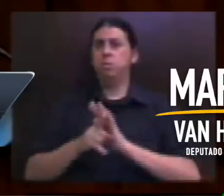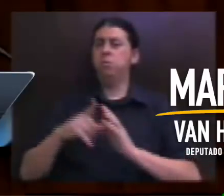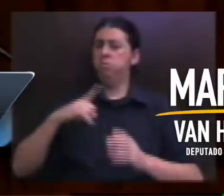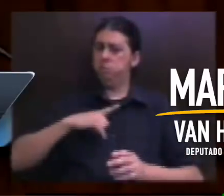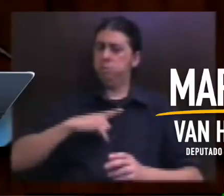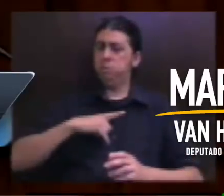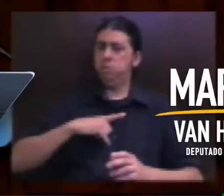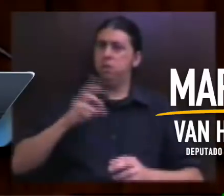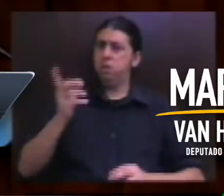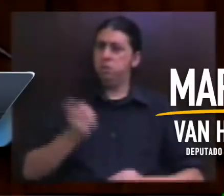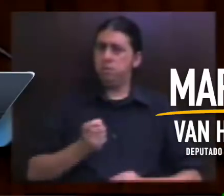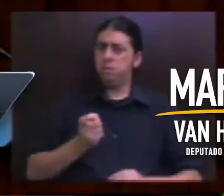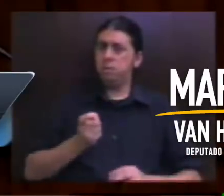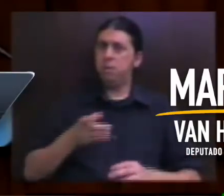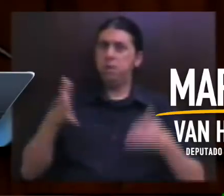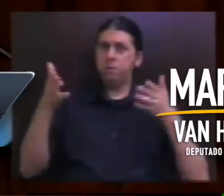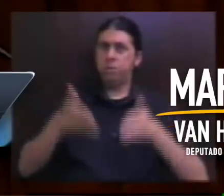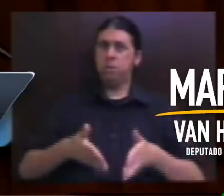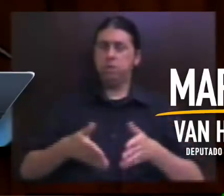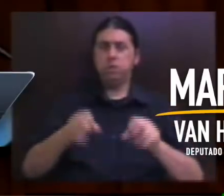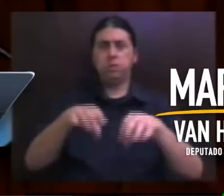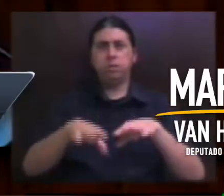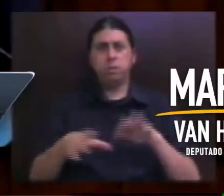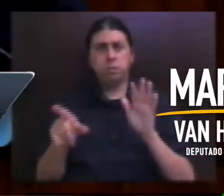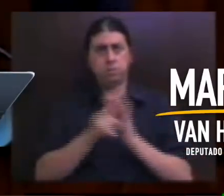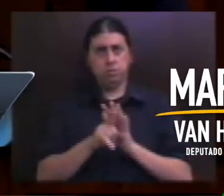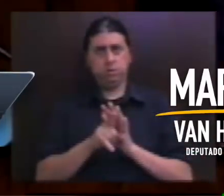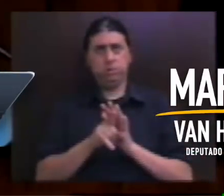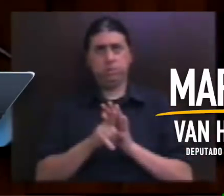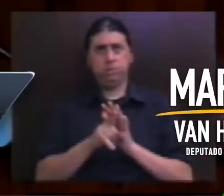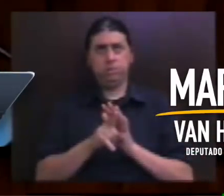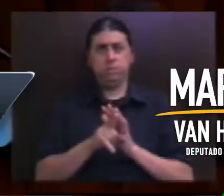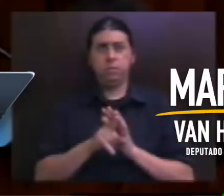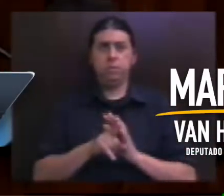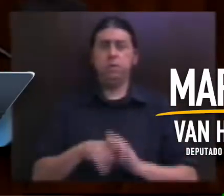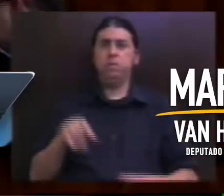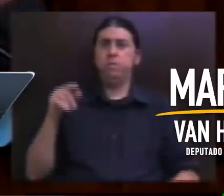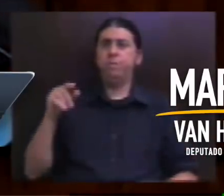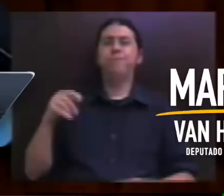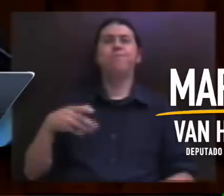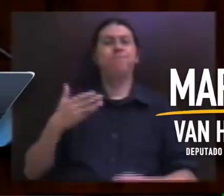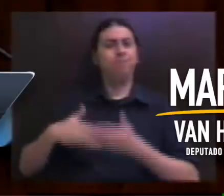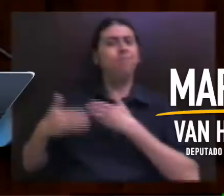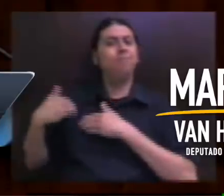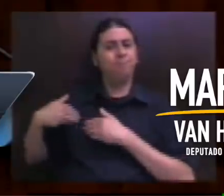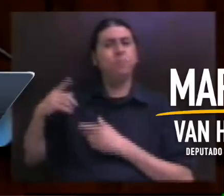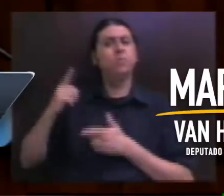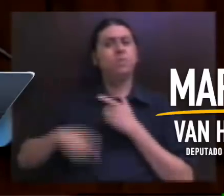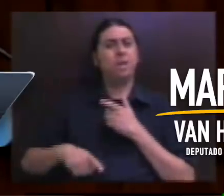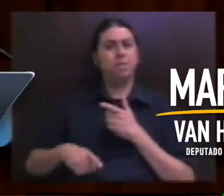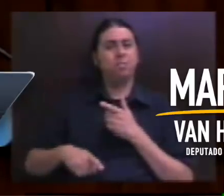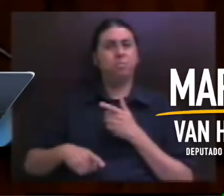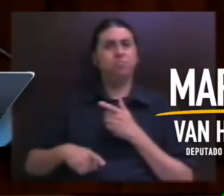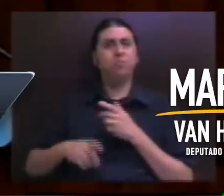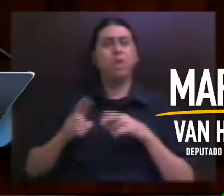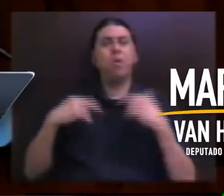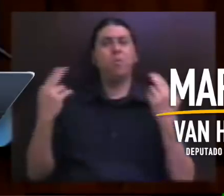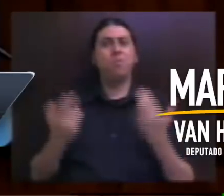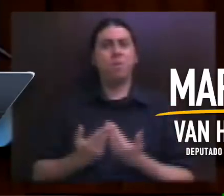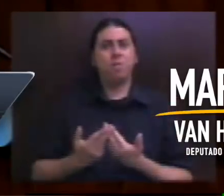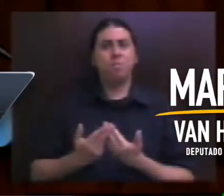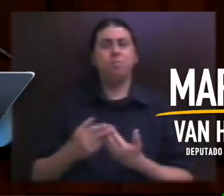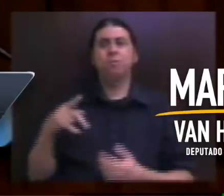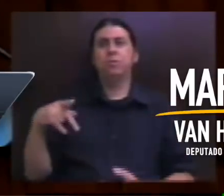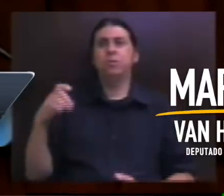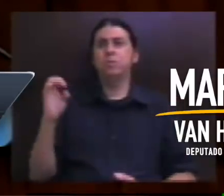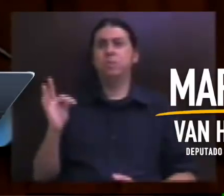ser encaminhado aqui para a Assembleia Legislativa e que foi vetado, cuja publicação foi vetada por